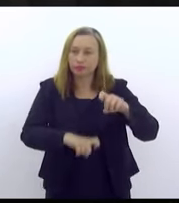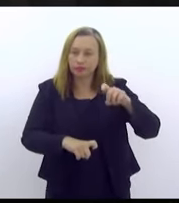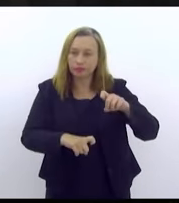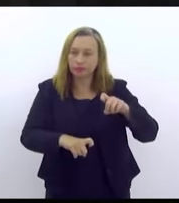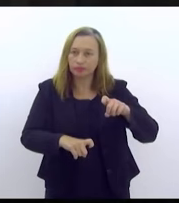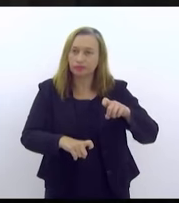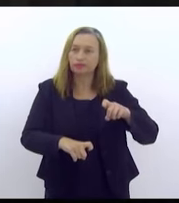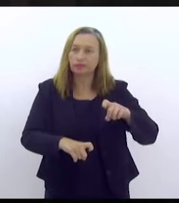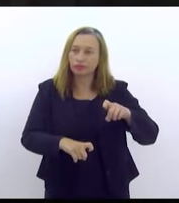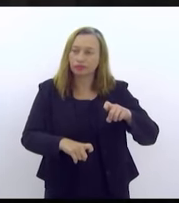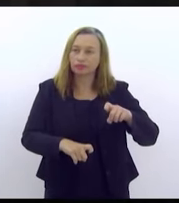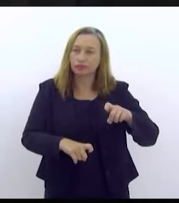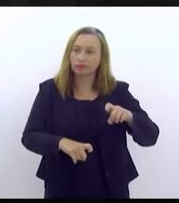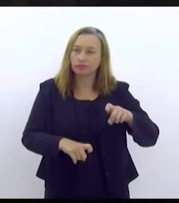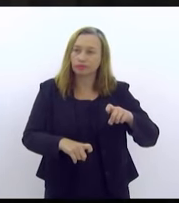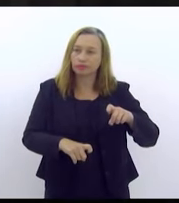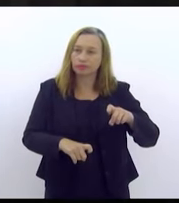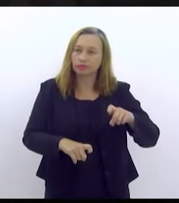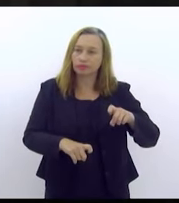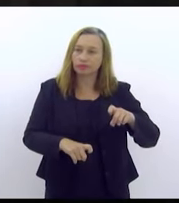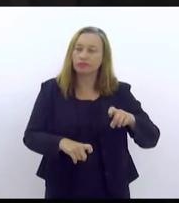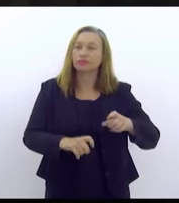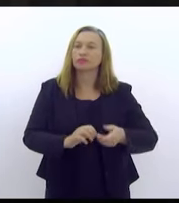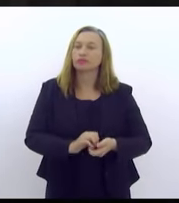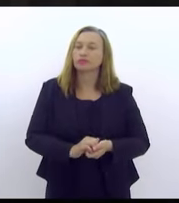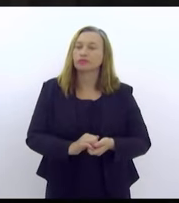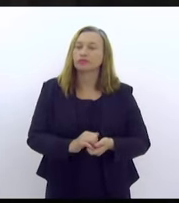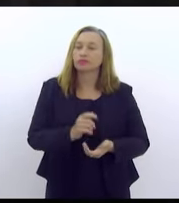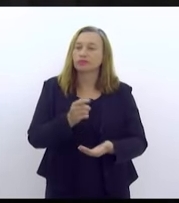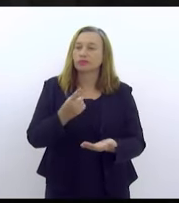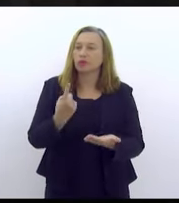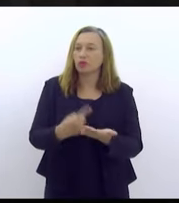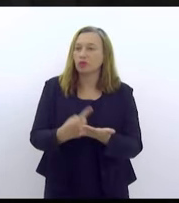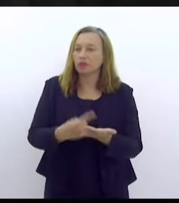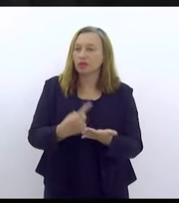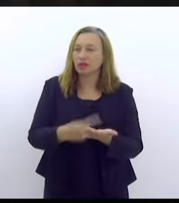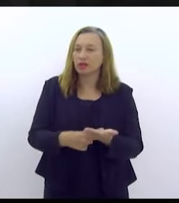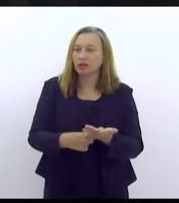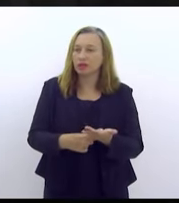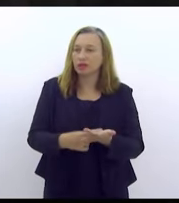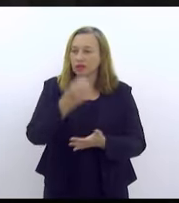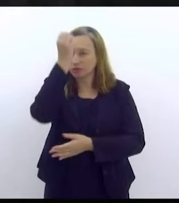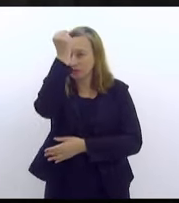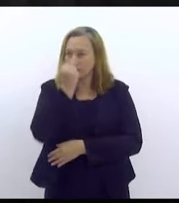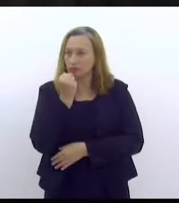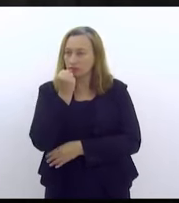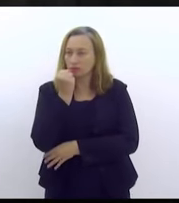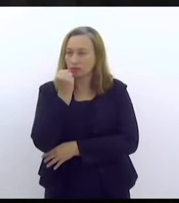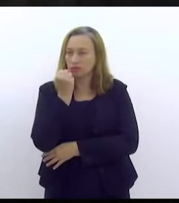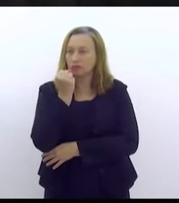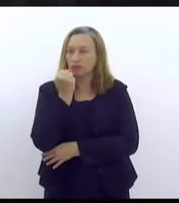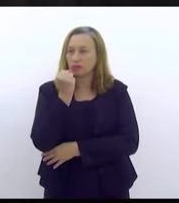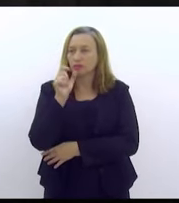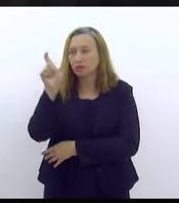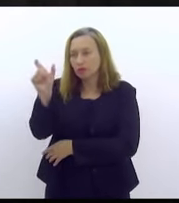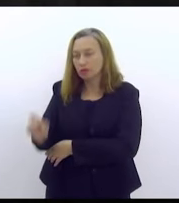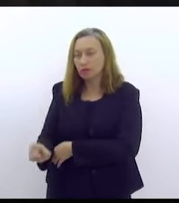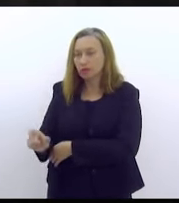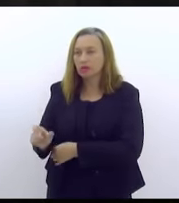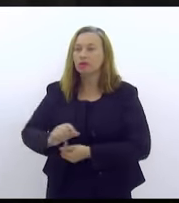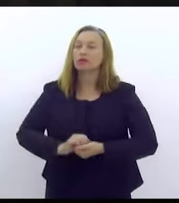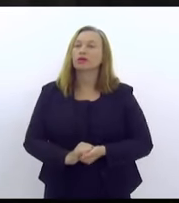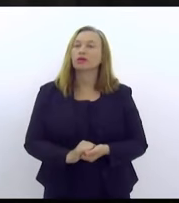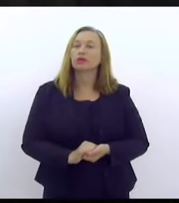massa era uma parte premeditada do ataque do Hamas. E, no entanto, apesar das